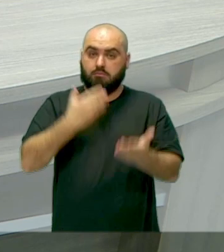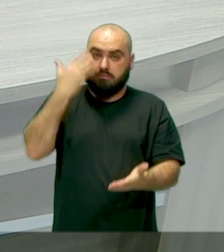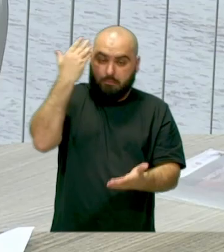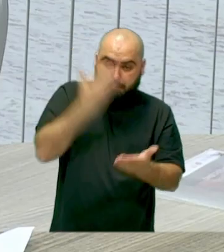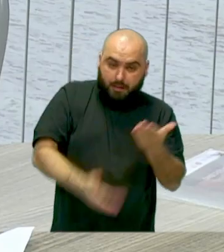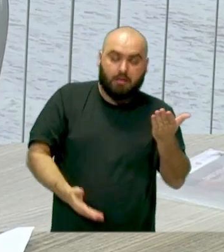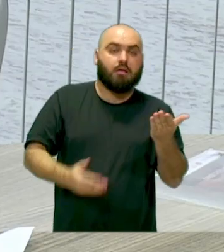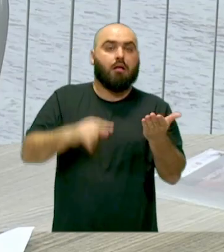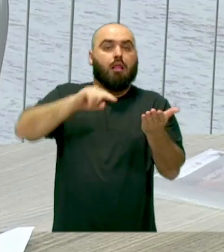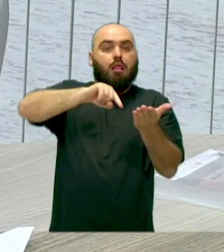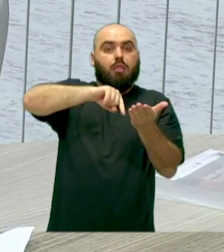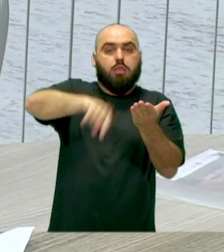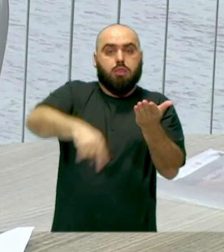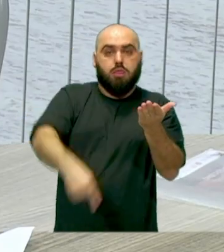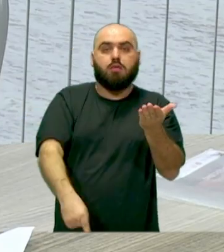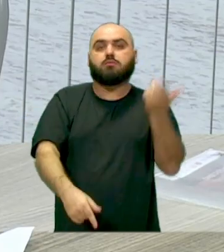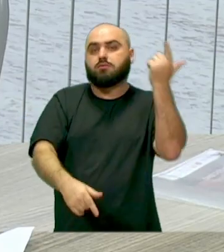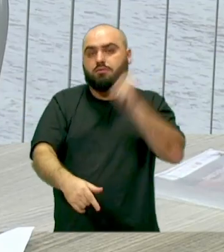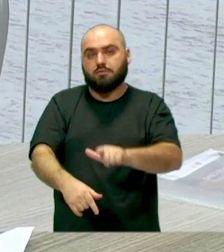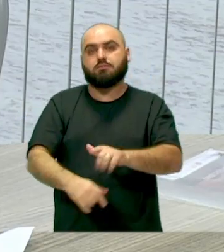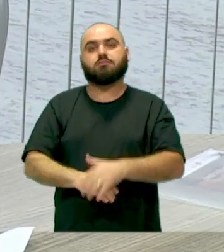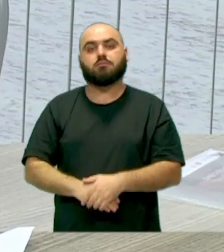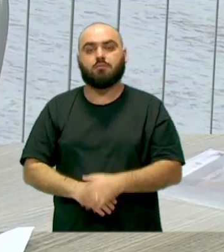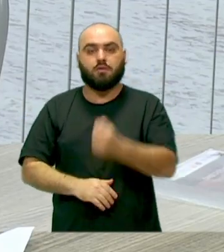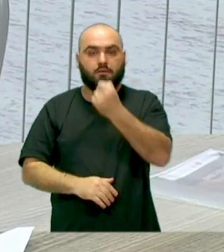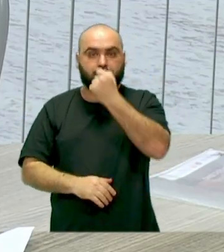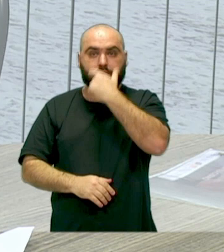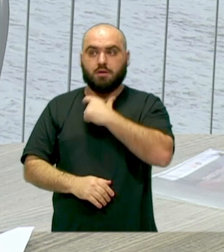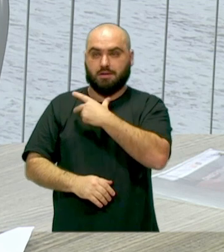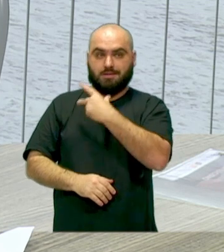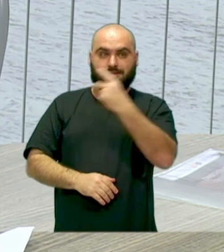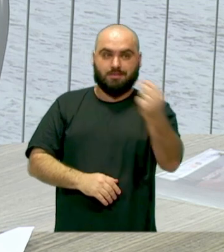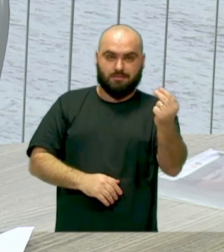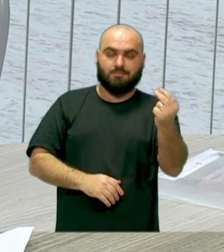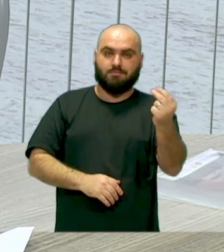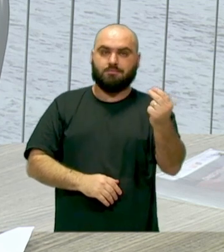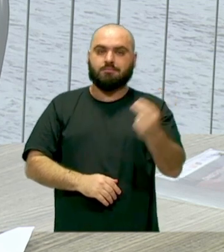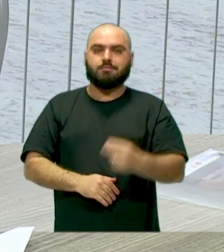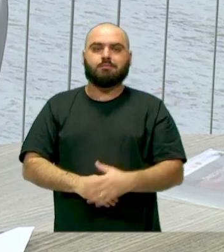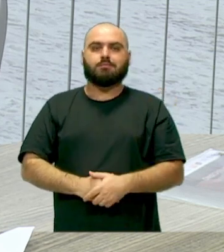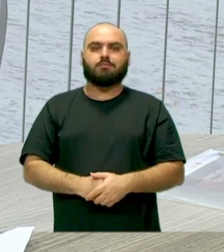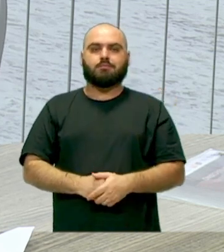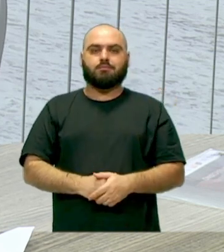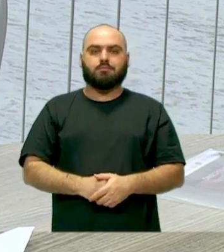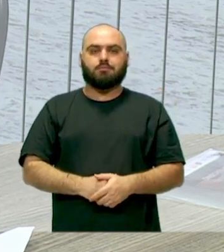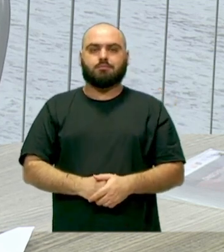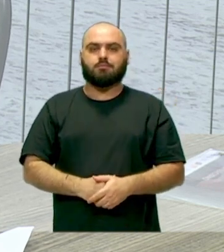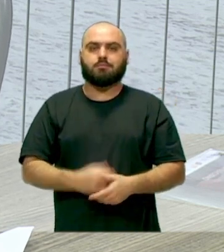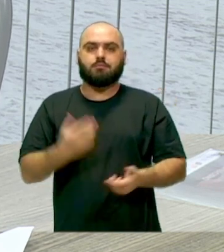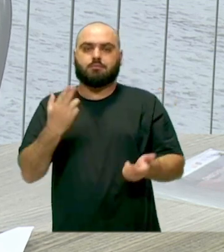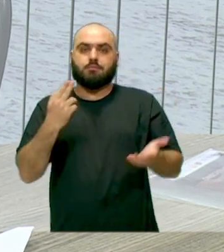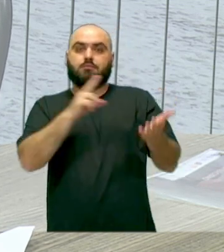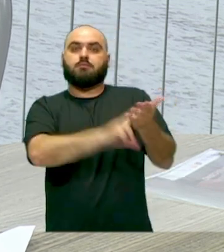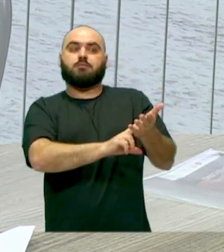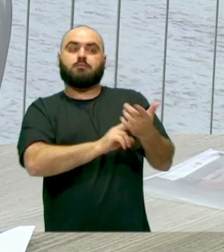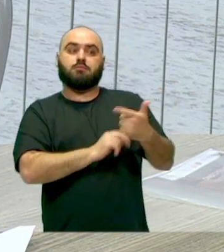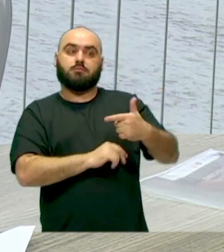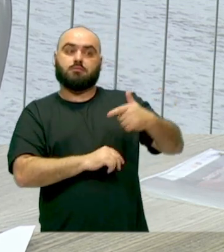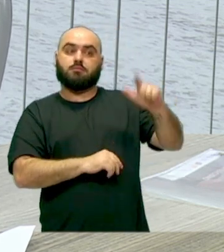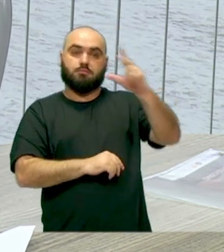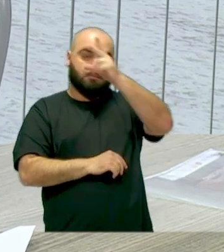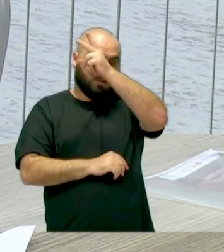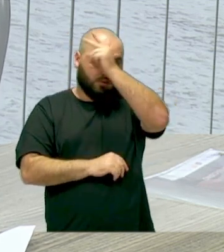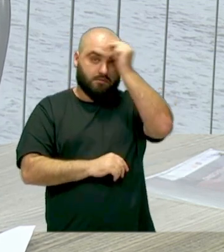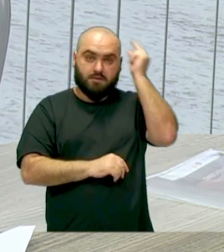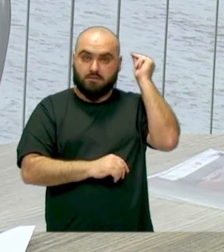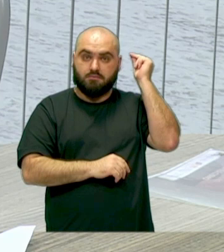grande quando o Volney deixou o governo, né? Assumiu outro governo e não